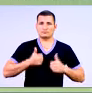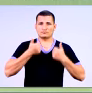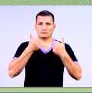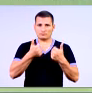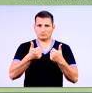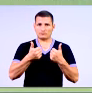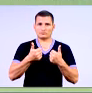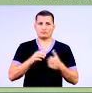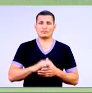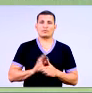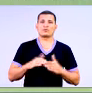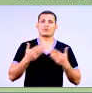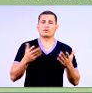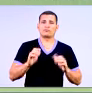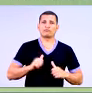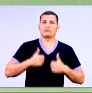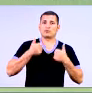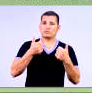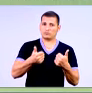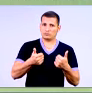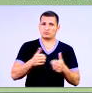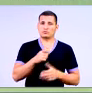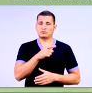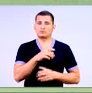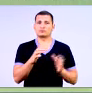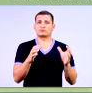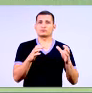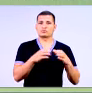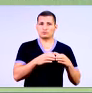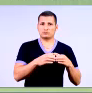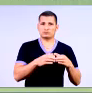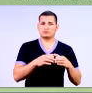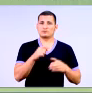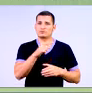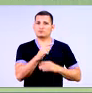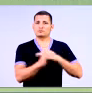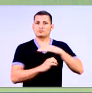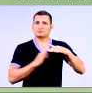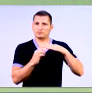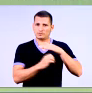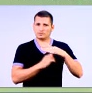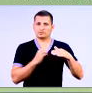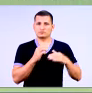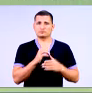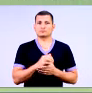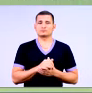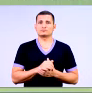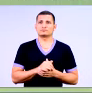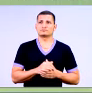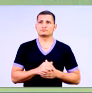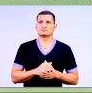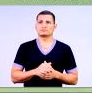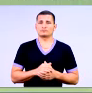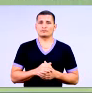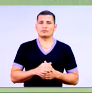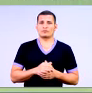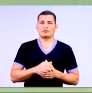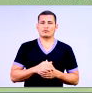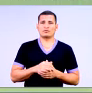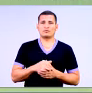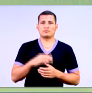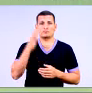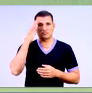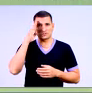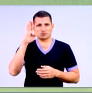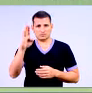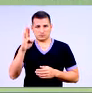valores, quais são os valores dessa coletividade, dessa empresa enquanto coletividade? Então, o princípio básico